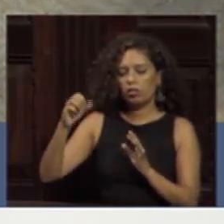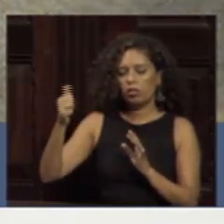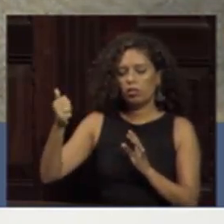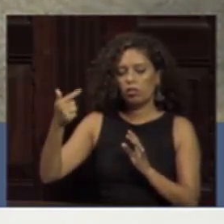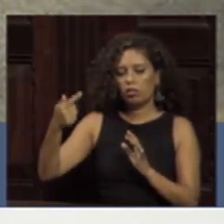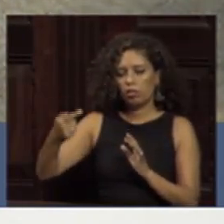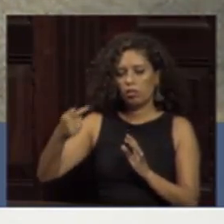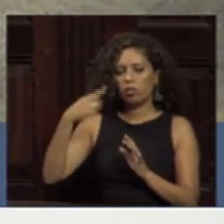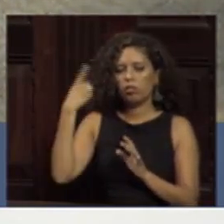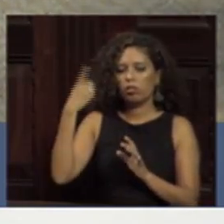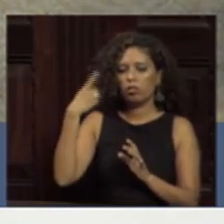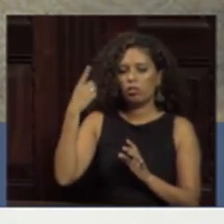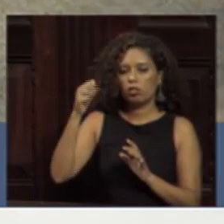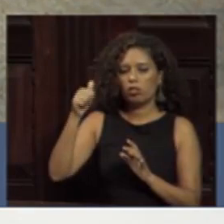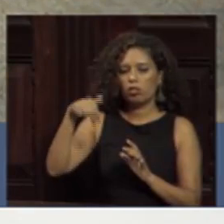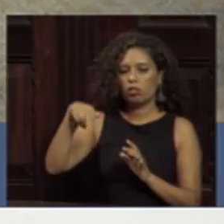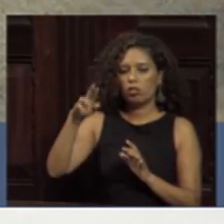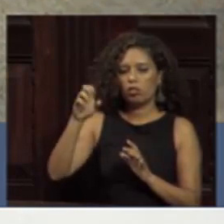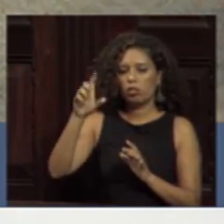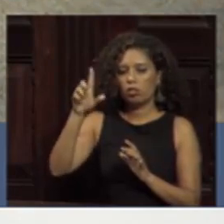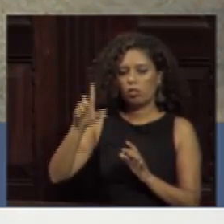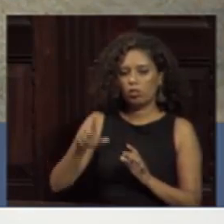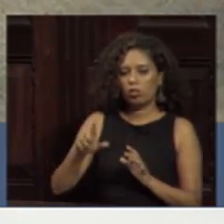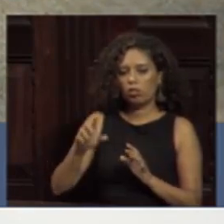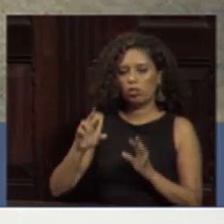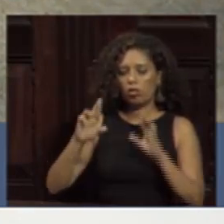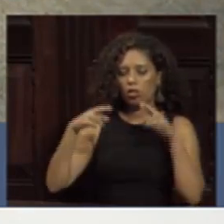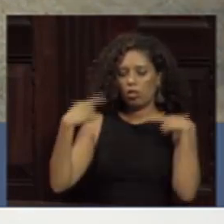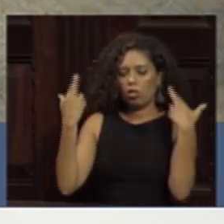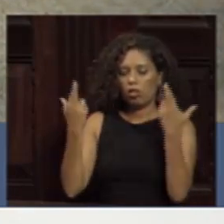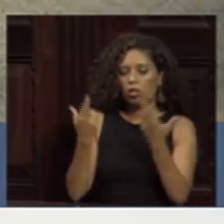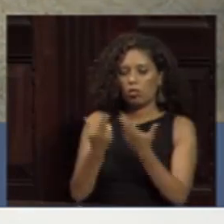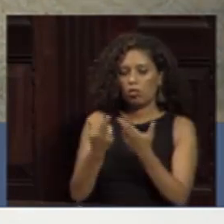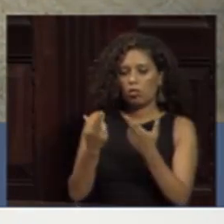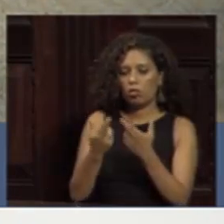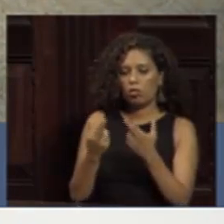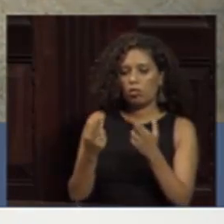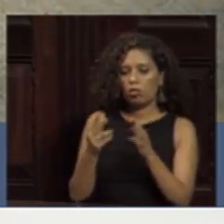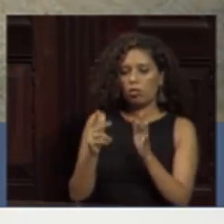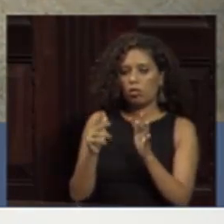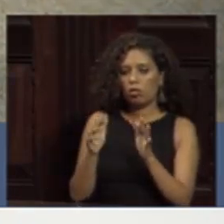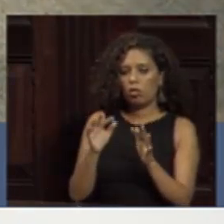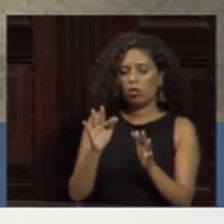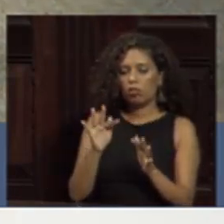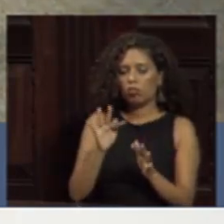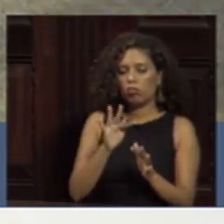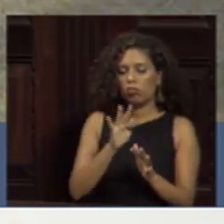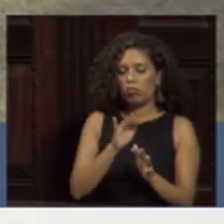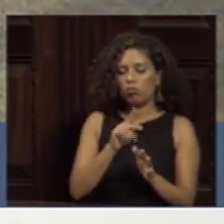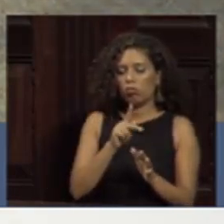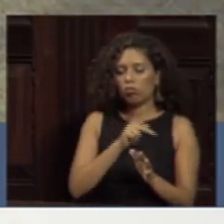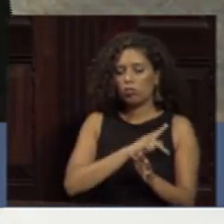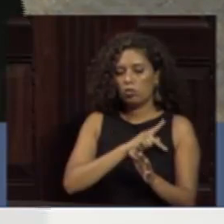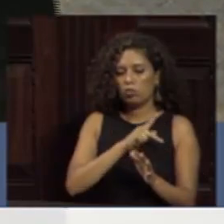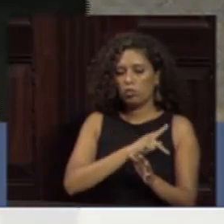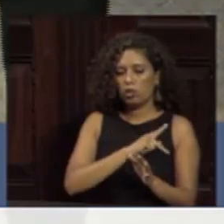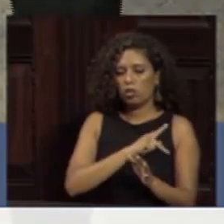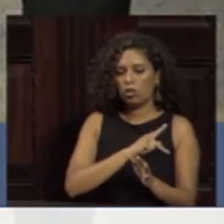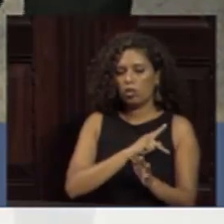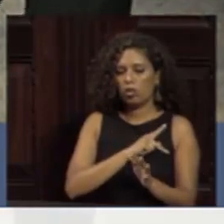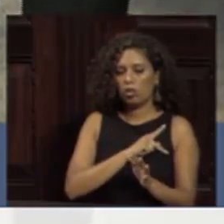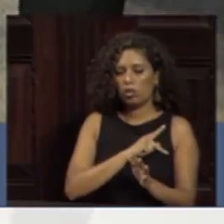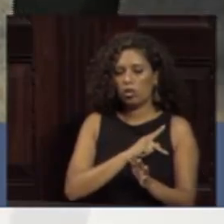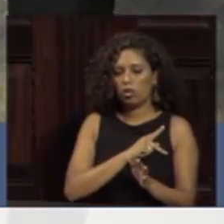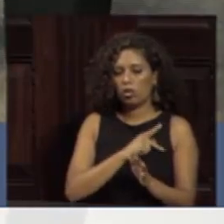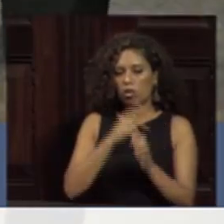Siciliano. Audiência pública repleta com todas as organizações